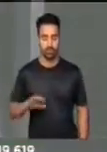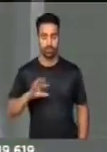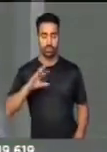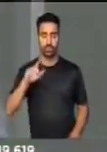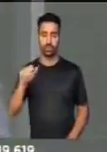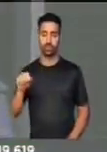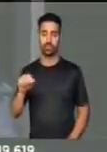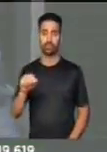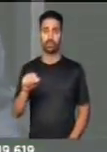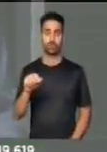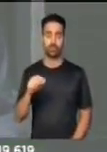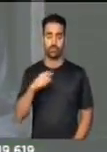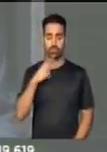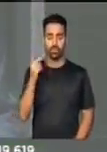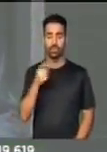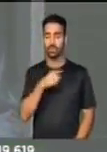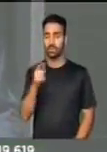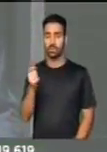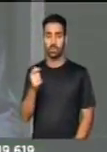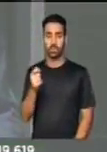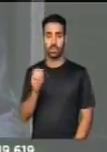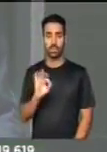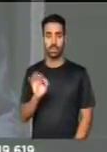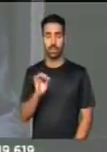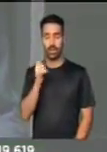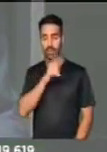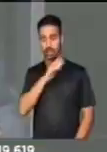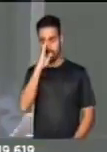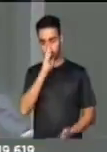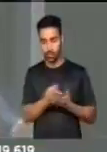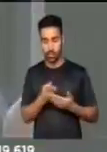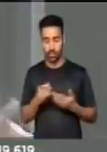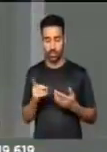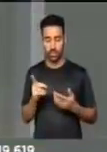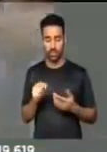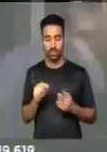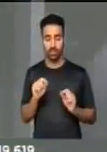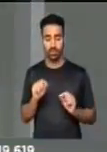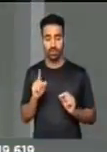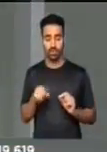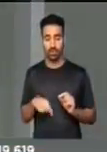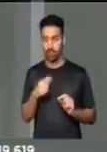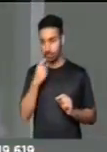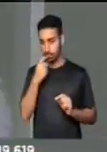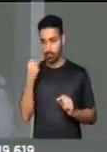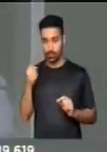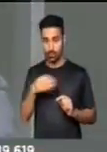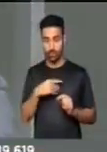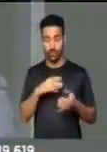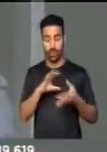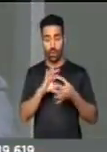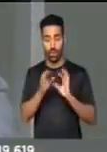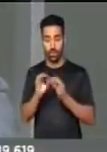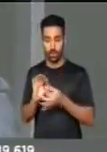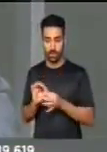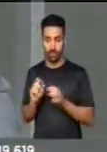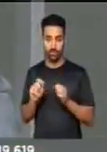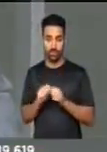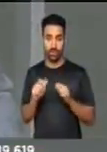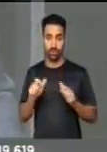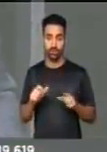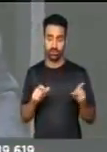criminalizavam, que poucos acreditavam que daria certo, que foi a recente Olimpíadas realizada no Rio de